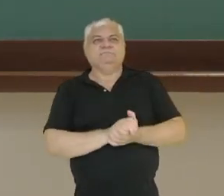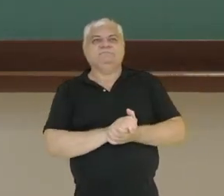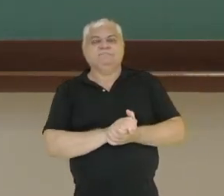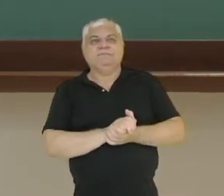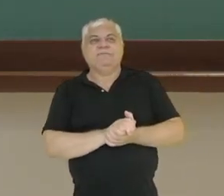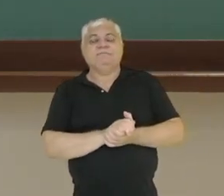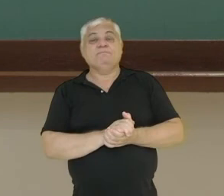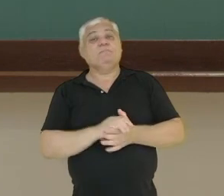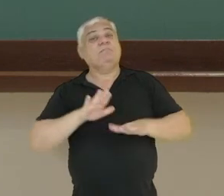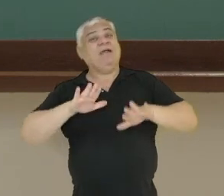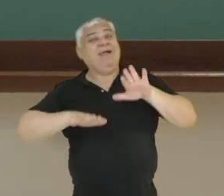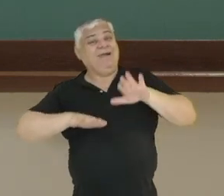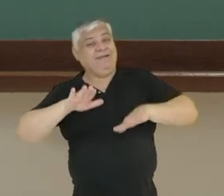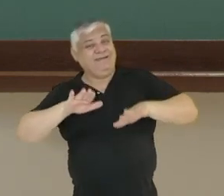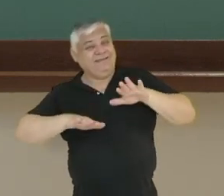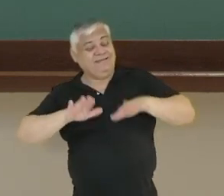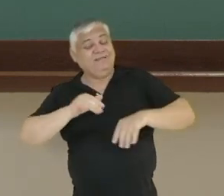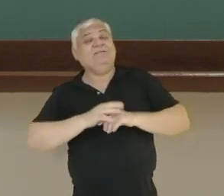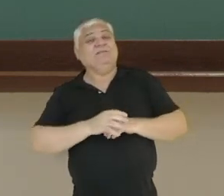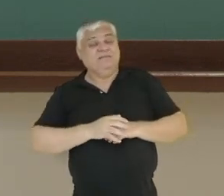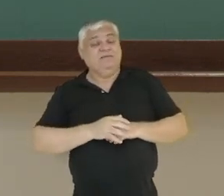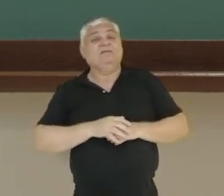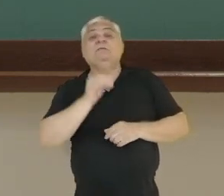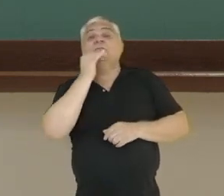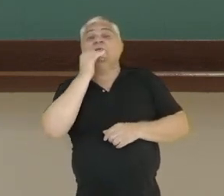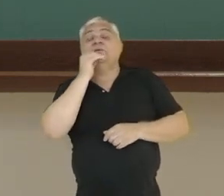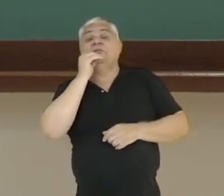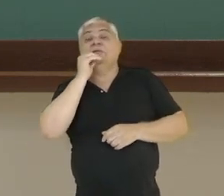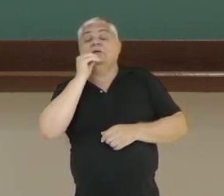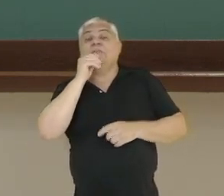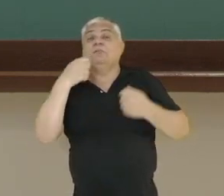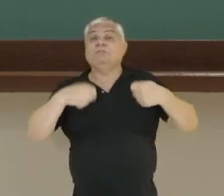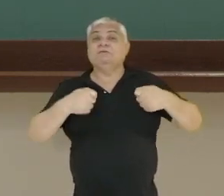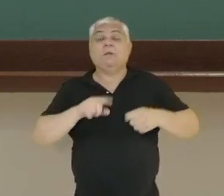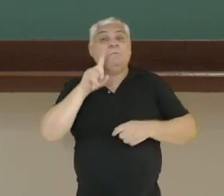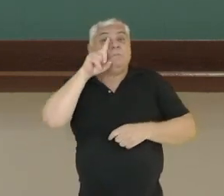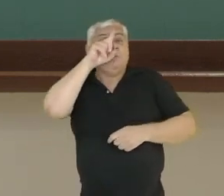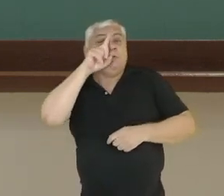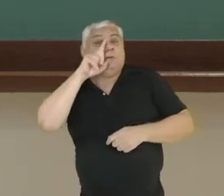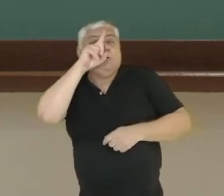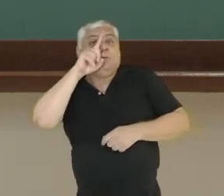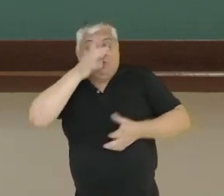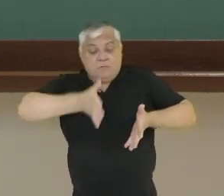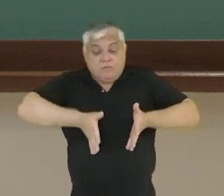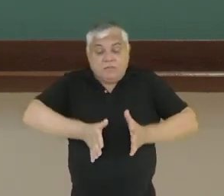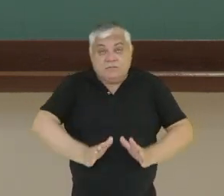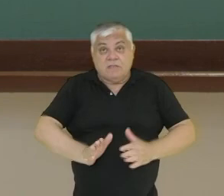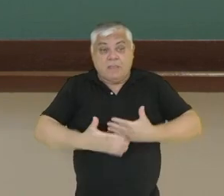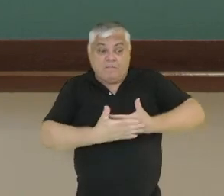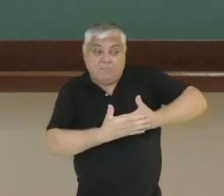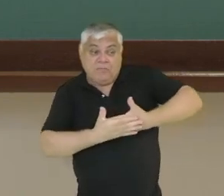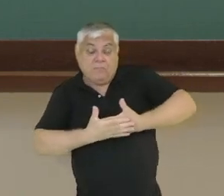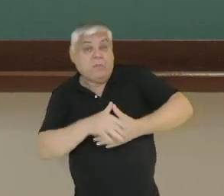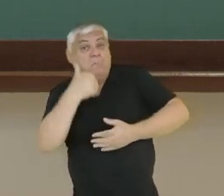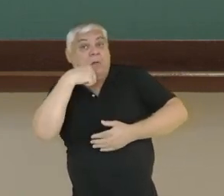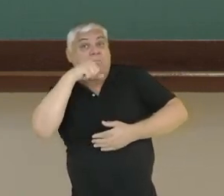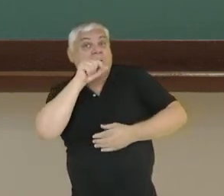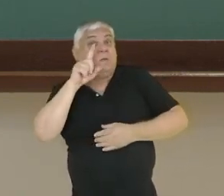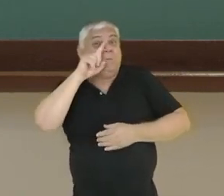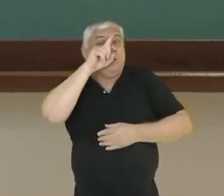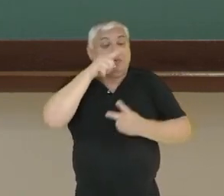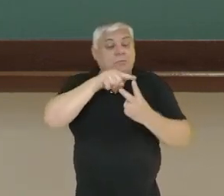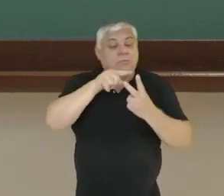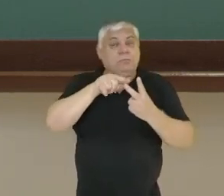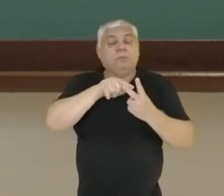Agora, às vezes, quando o parto oferece risco para a mãe ou para o bebê, ocorre o